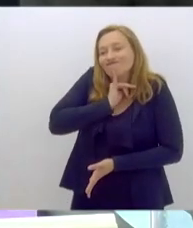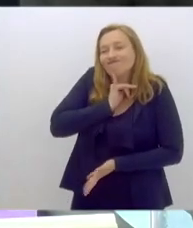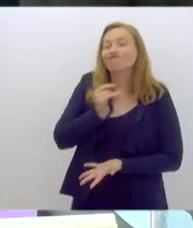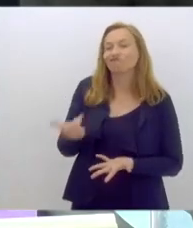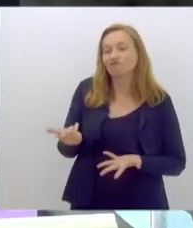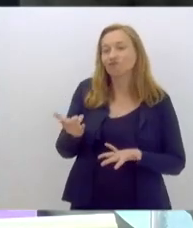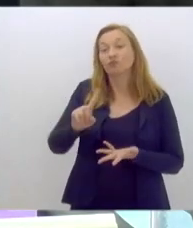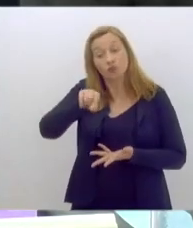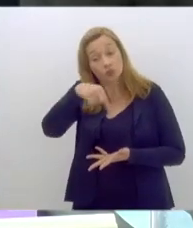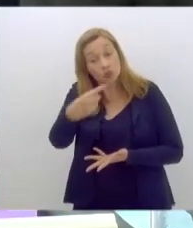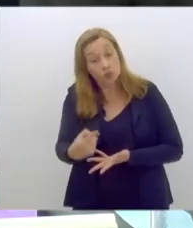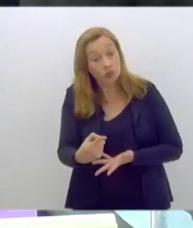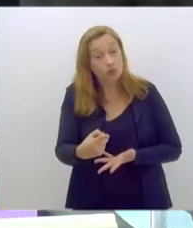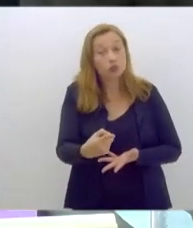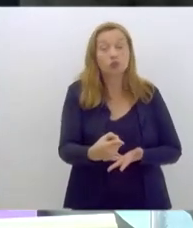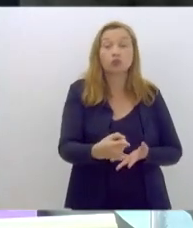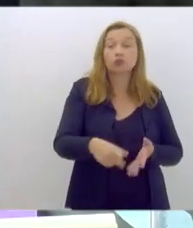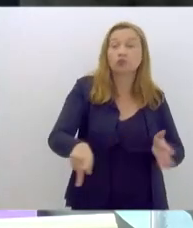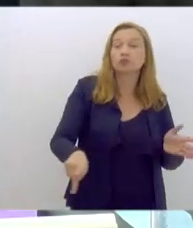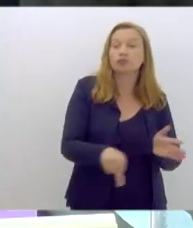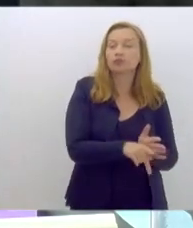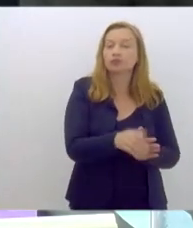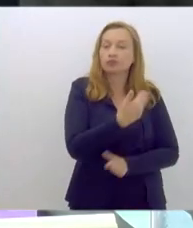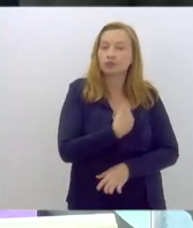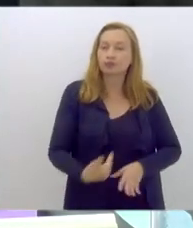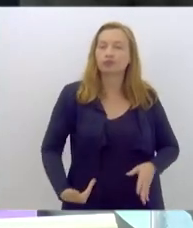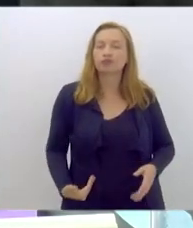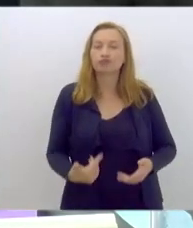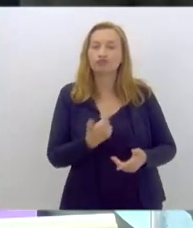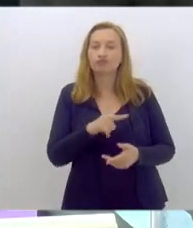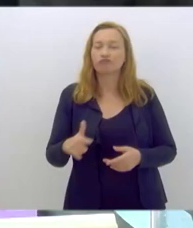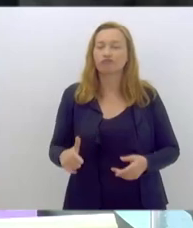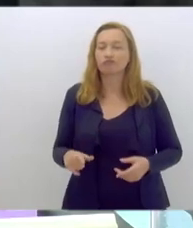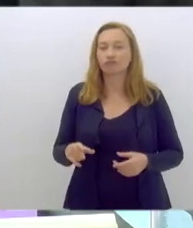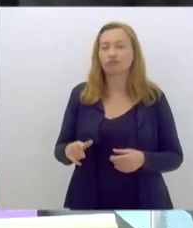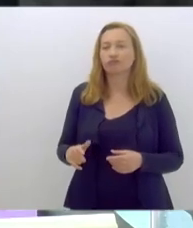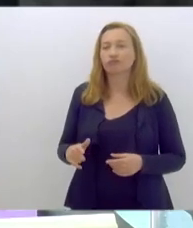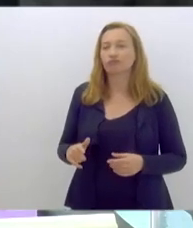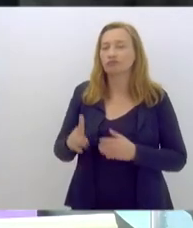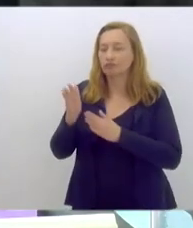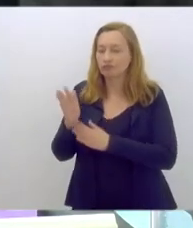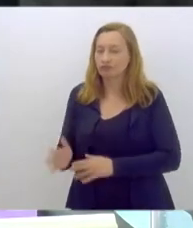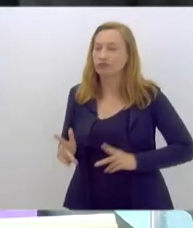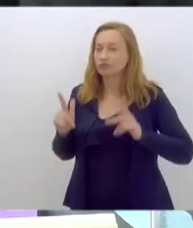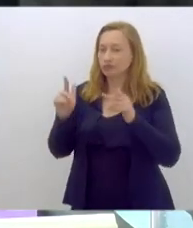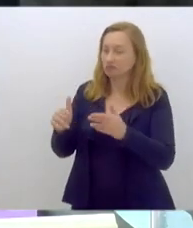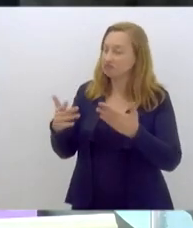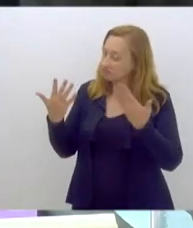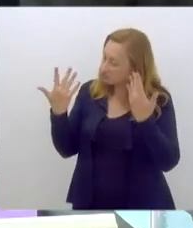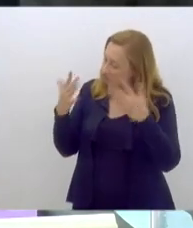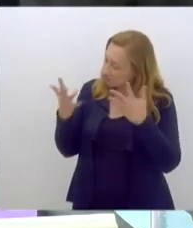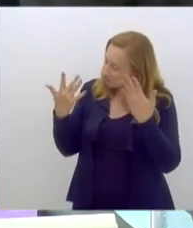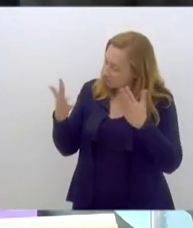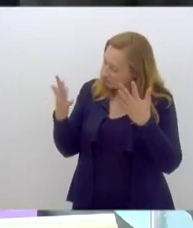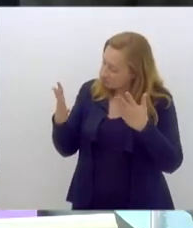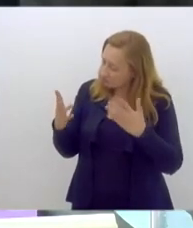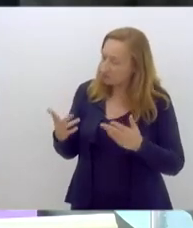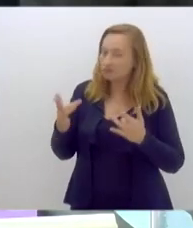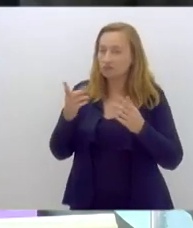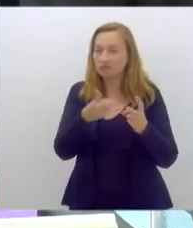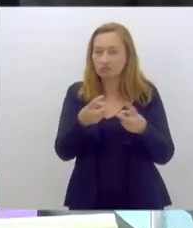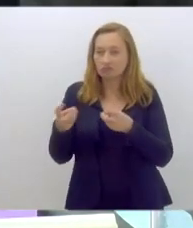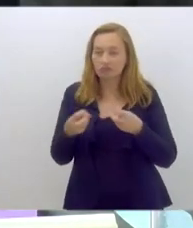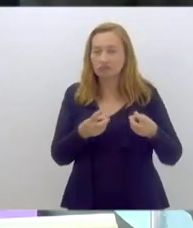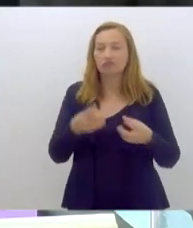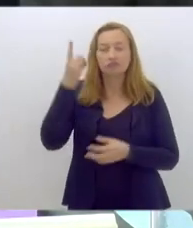é outros integrantes do governo não tem uma mesma postura então quero me solidarizar aqui com a observação feita